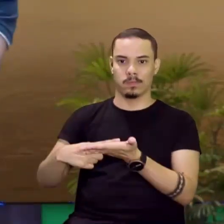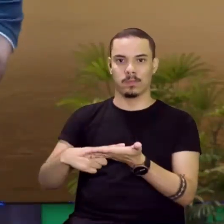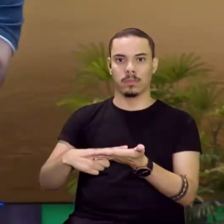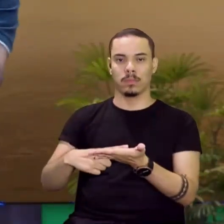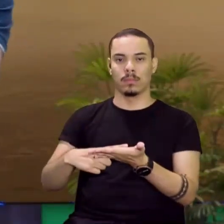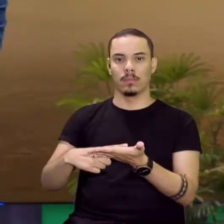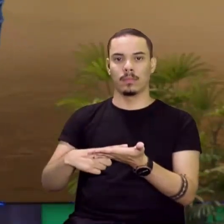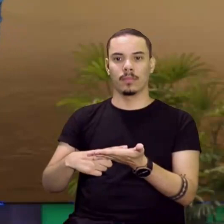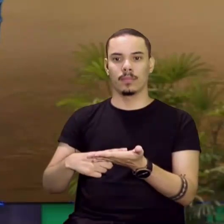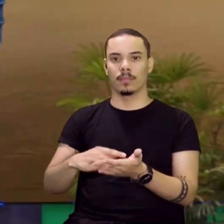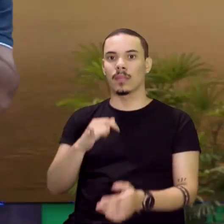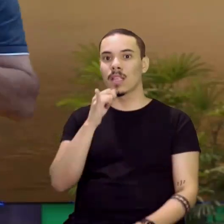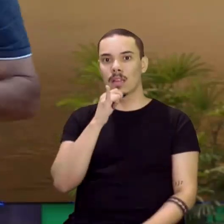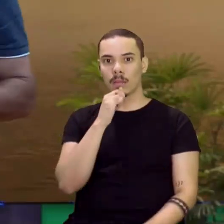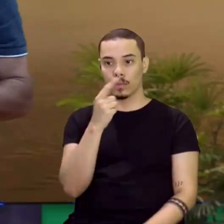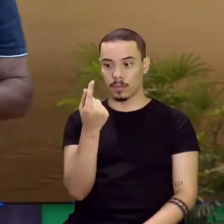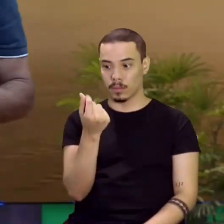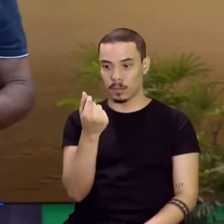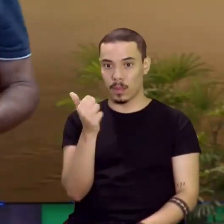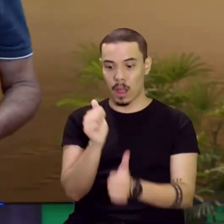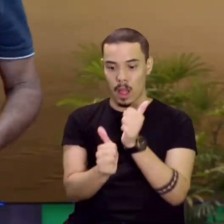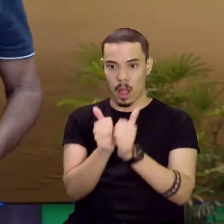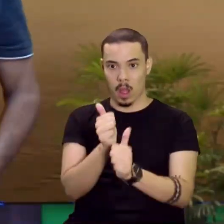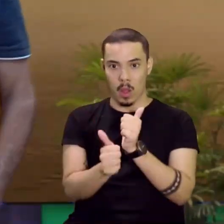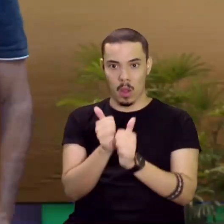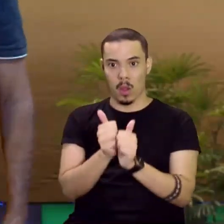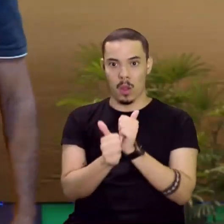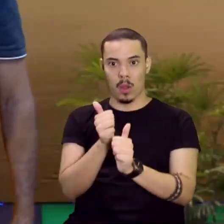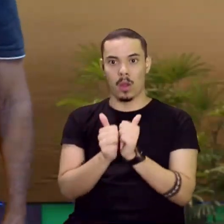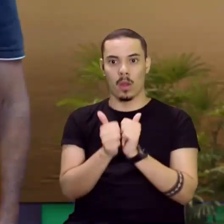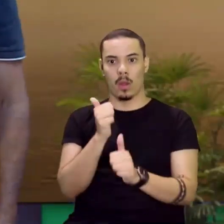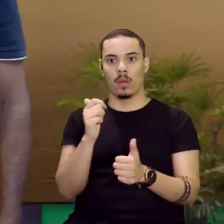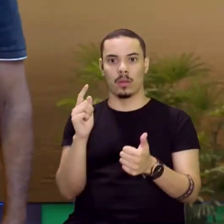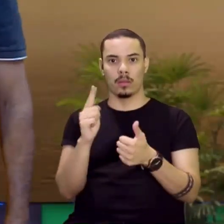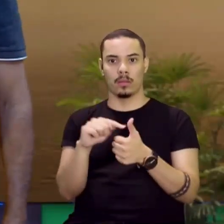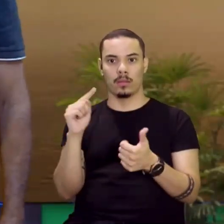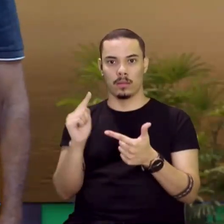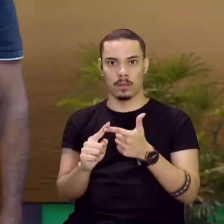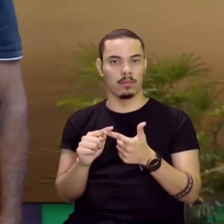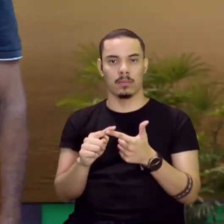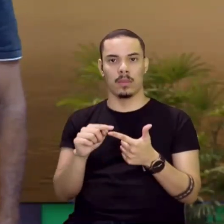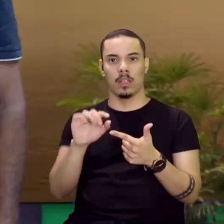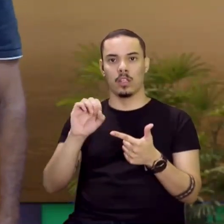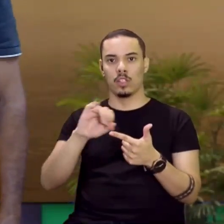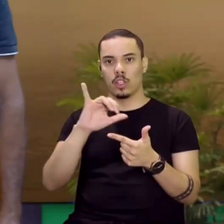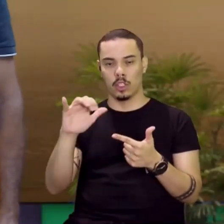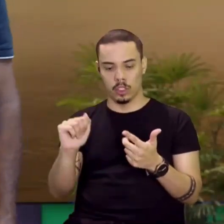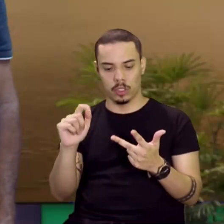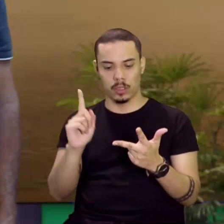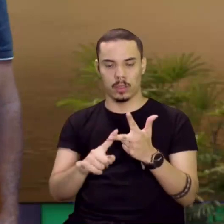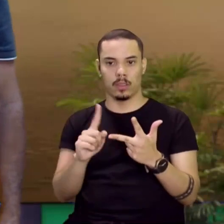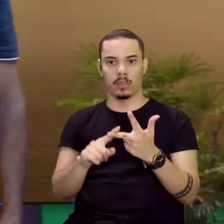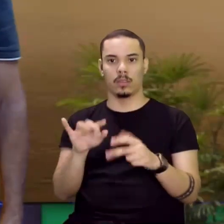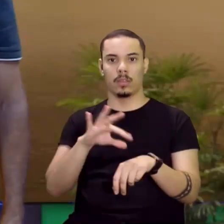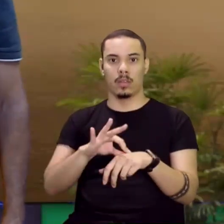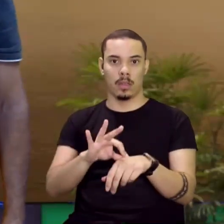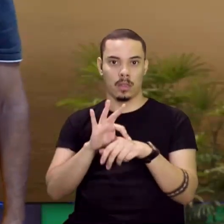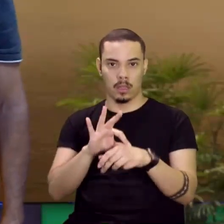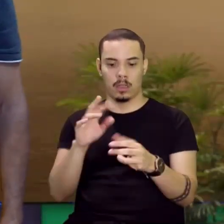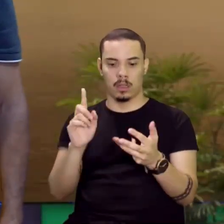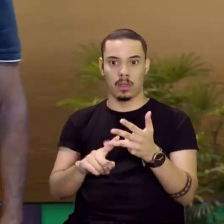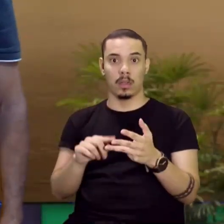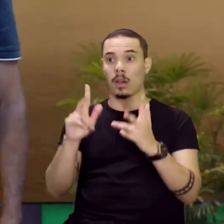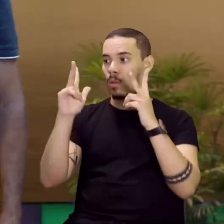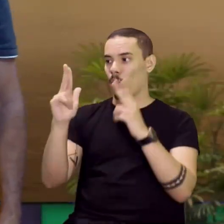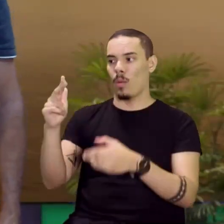valor do arroz, você vê do trigo, da soja, da carne bovina. O mesmo ocorre com o petróleo, o barril